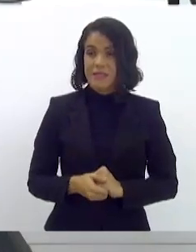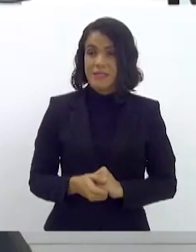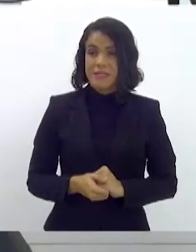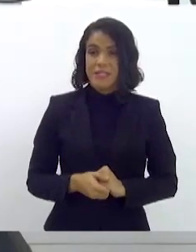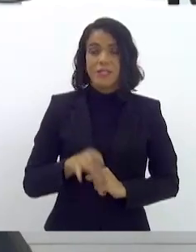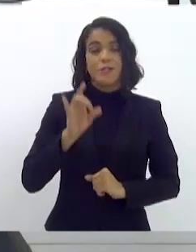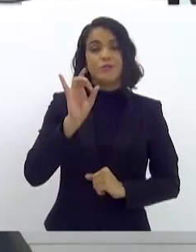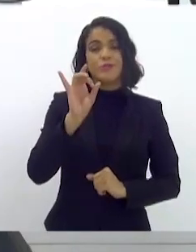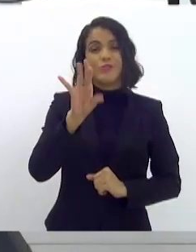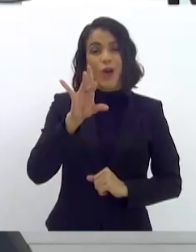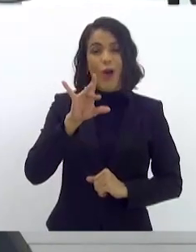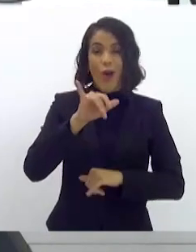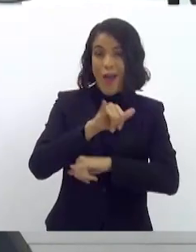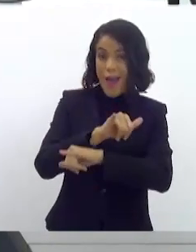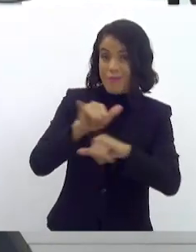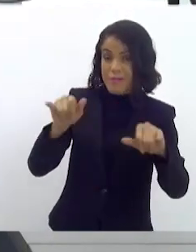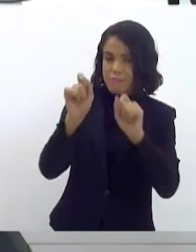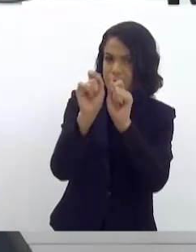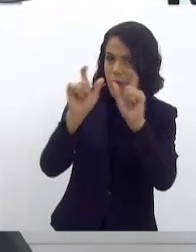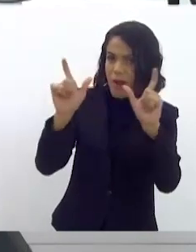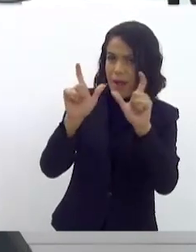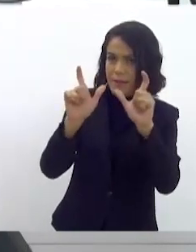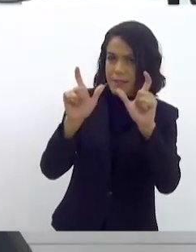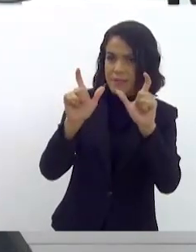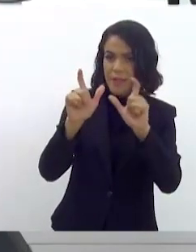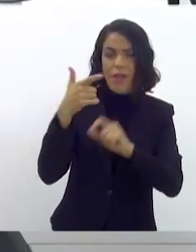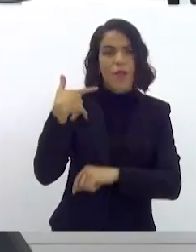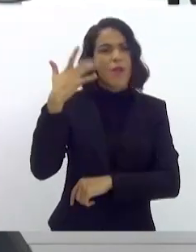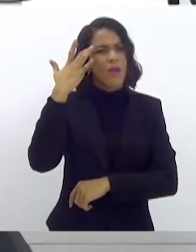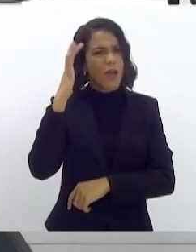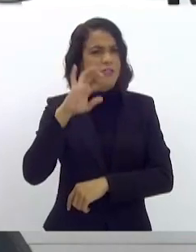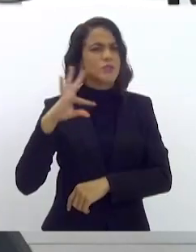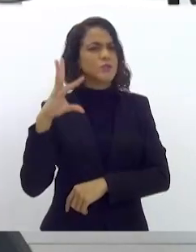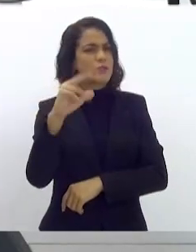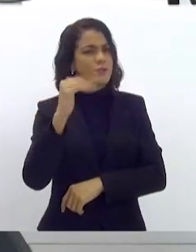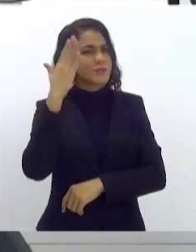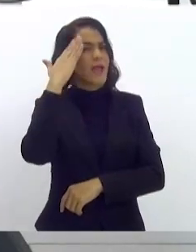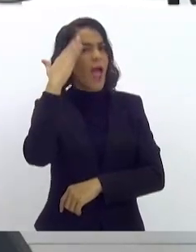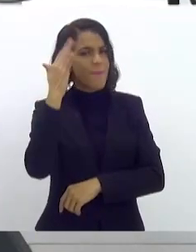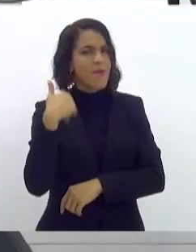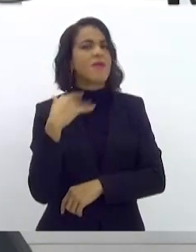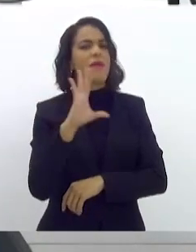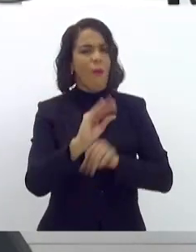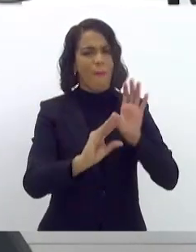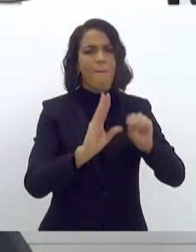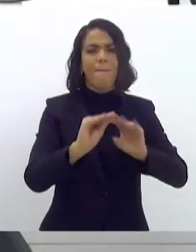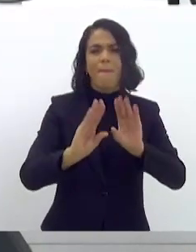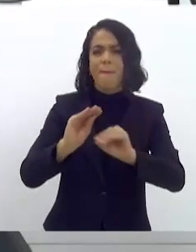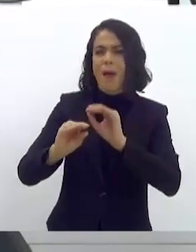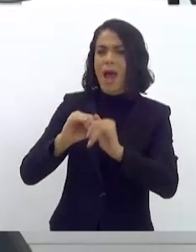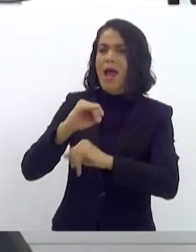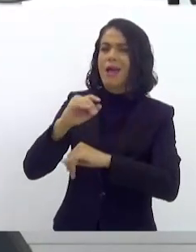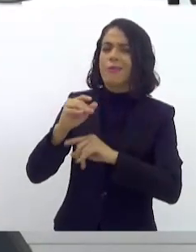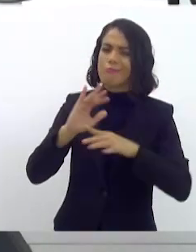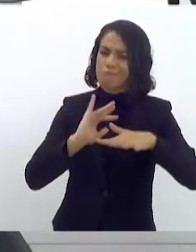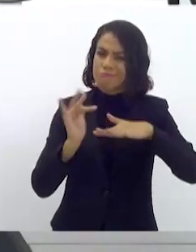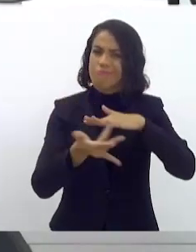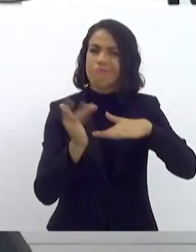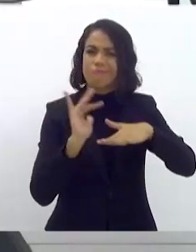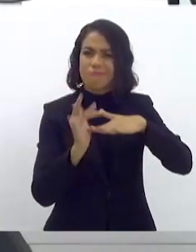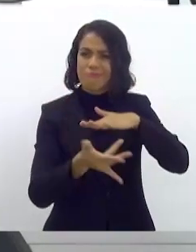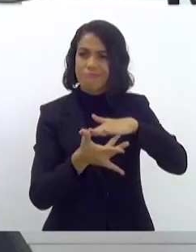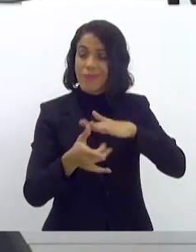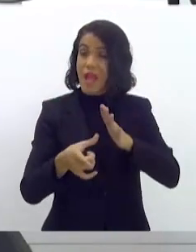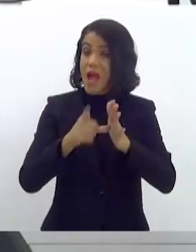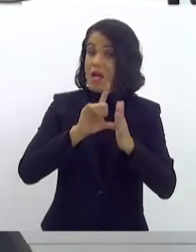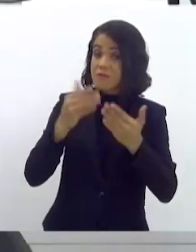Só queria deixar um aviso e um alerta, que acho que todos sabem que eu sou uma pessoa que mexe muito com rede social, e antes de você